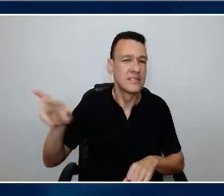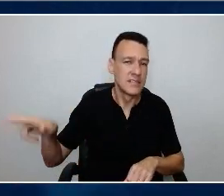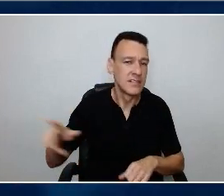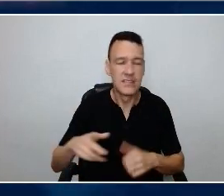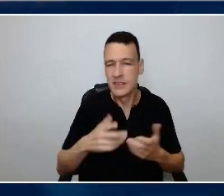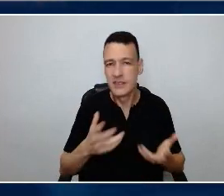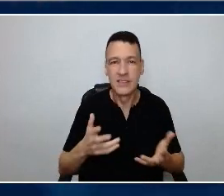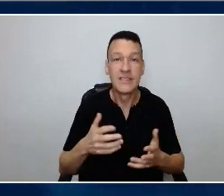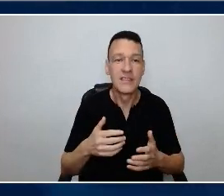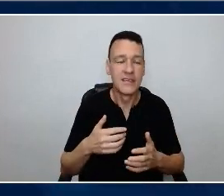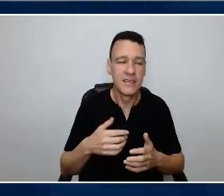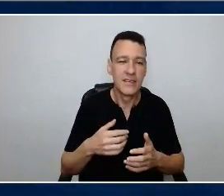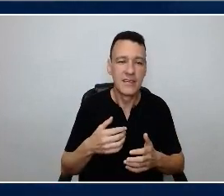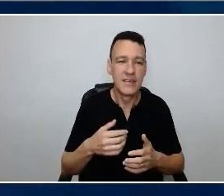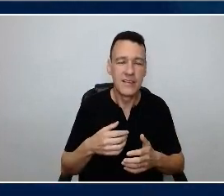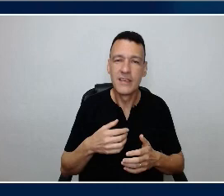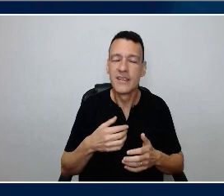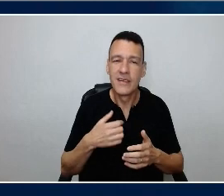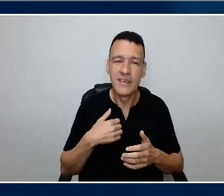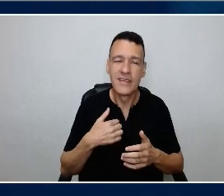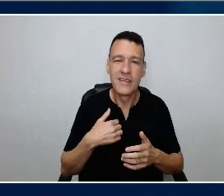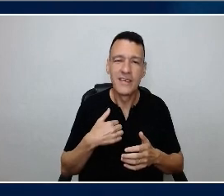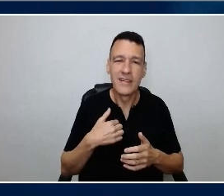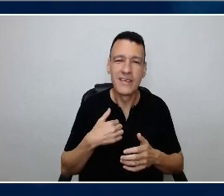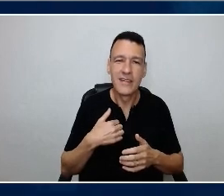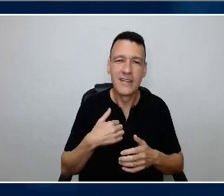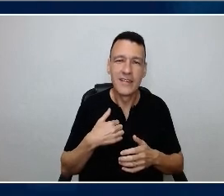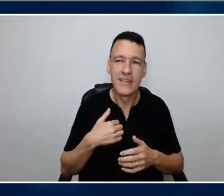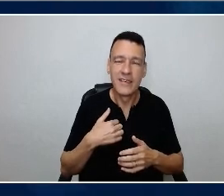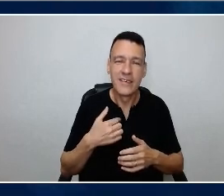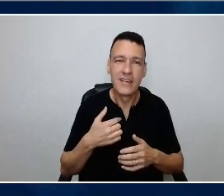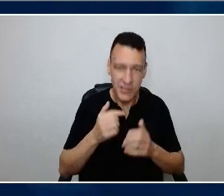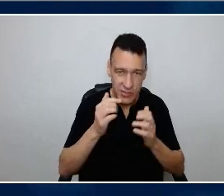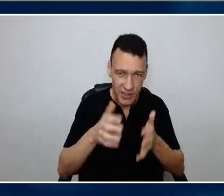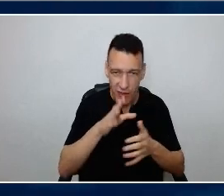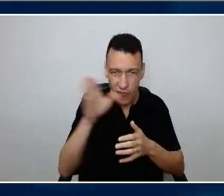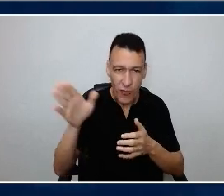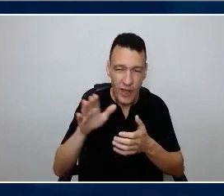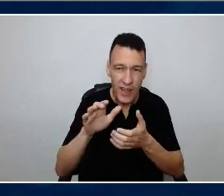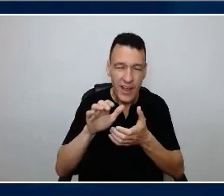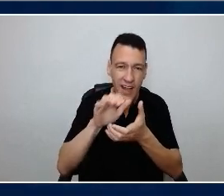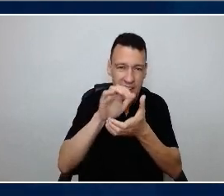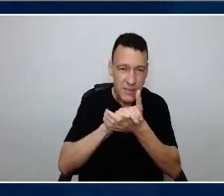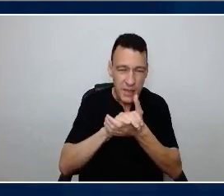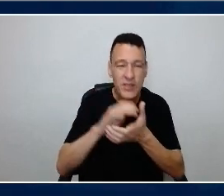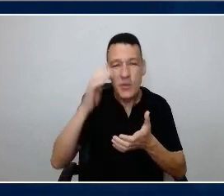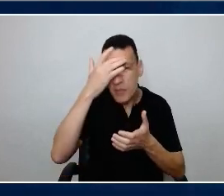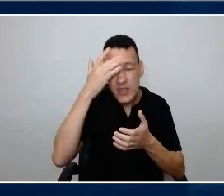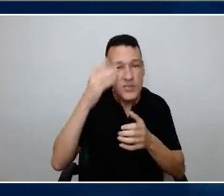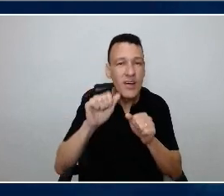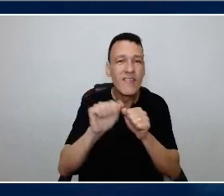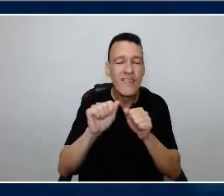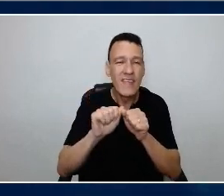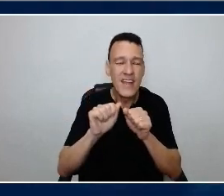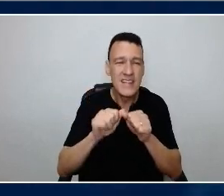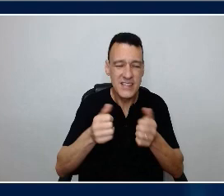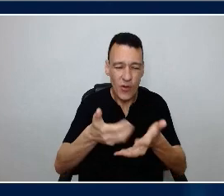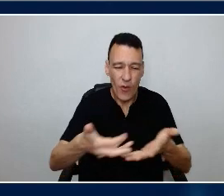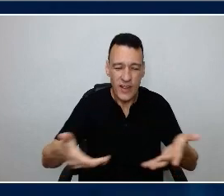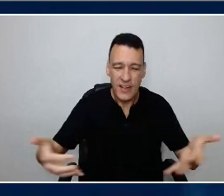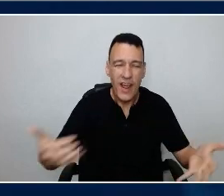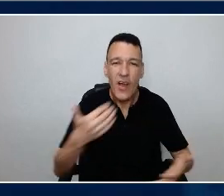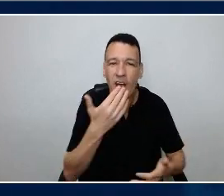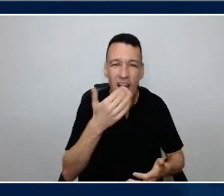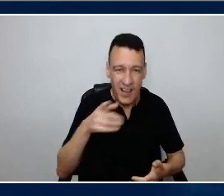para até sabe vocês já foram naqueles casamento que tem gente que faz Coquetel nos casamentos sim sim tem um software que que calcula